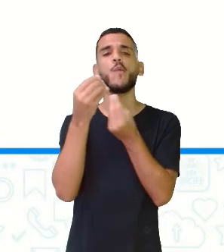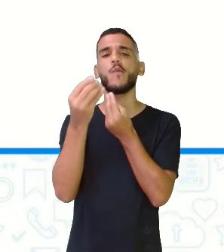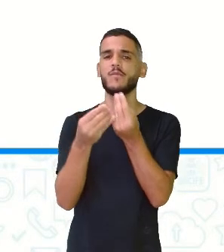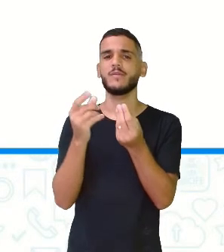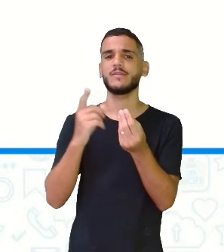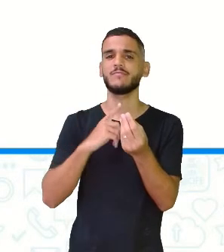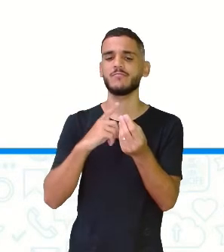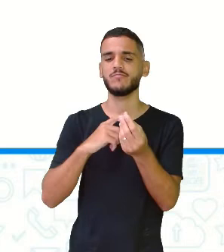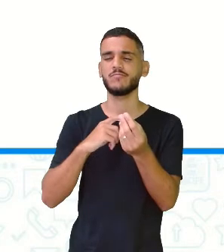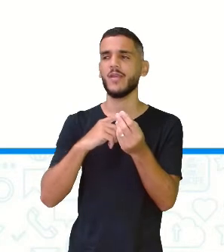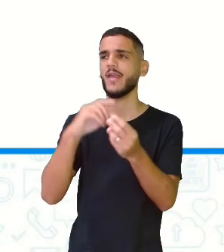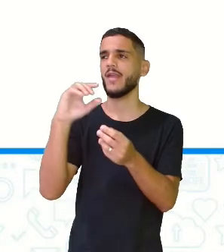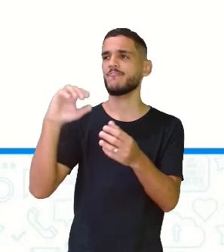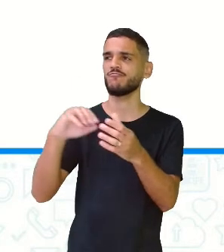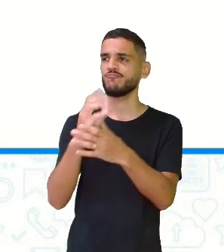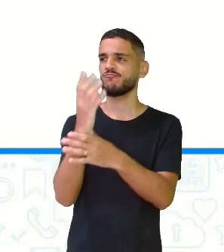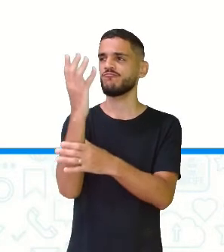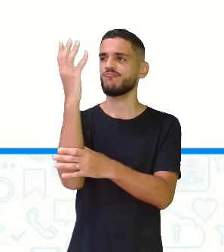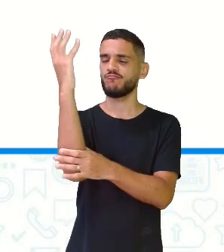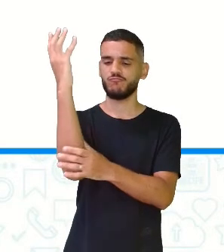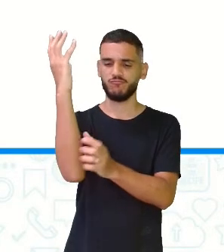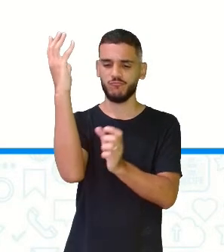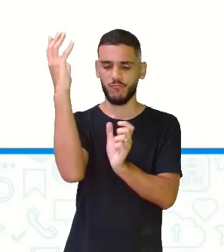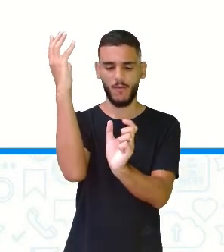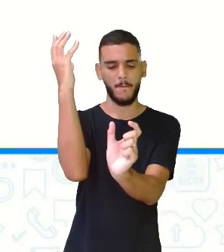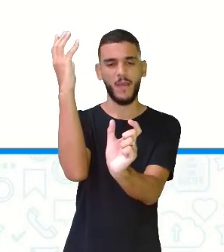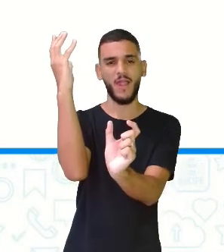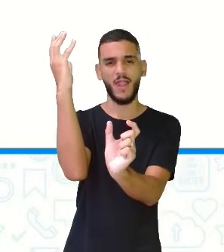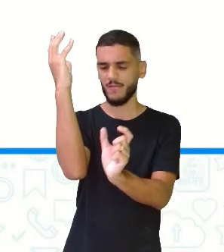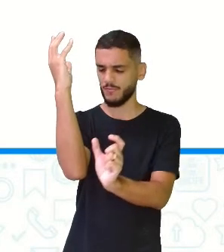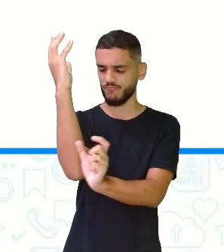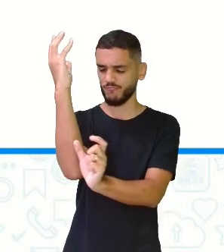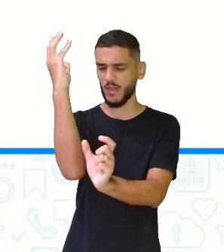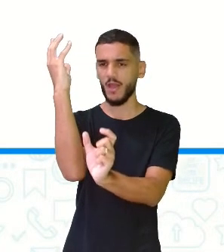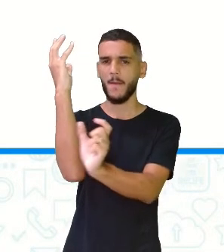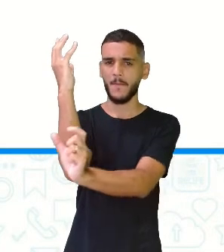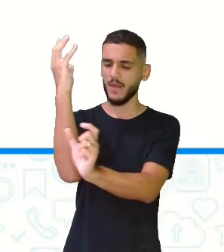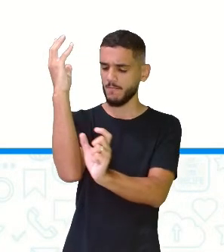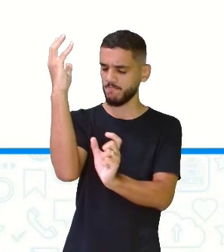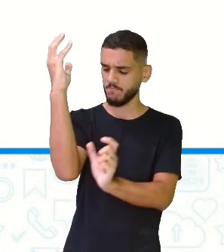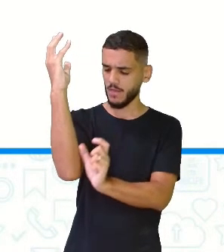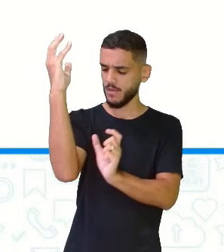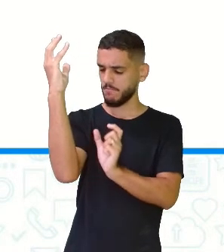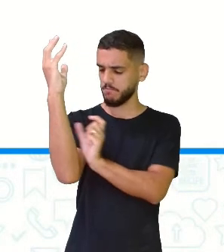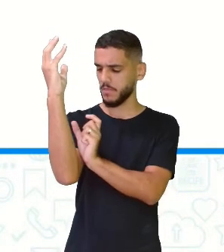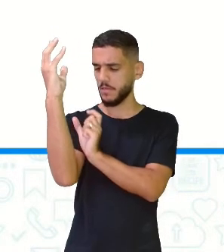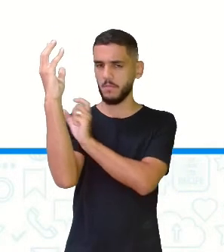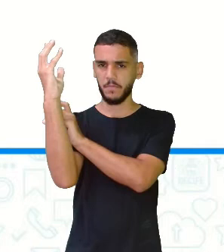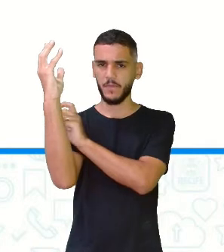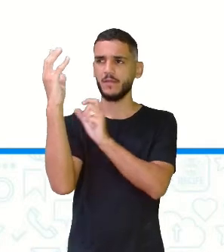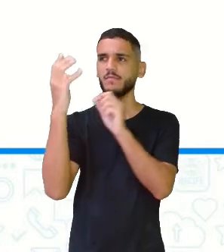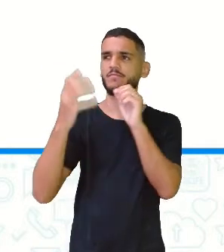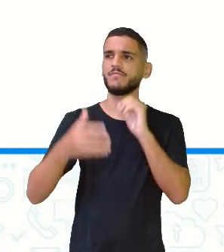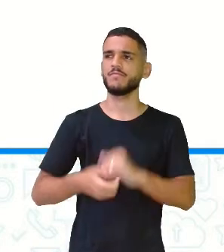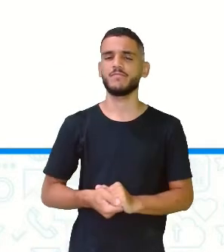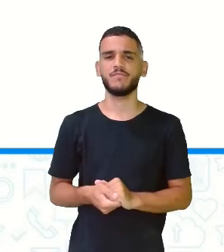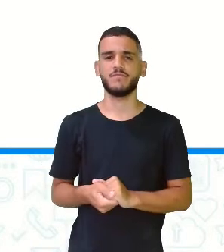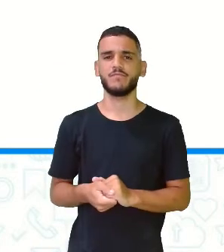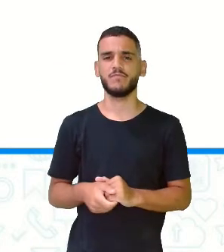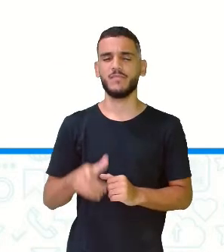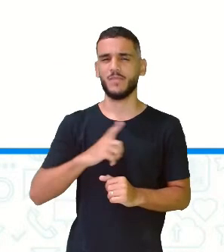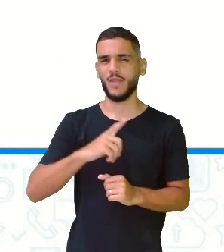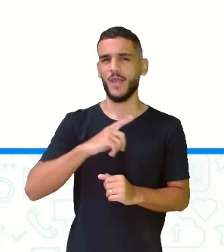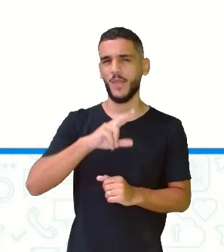também coloquei uma árvore com alguns pedacinhos saindo dela, né? Saindo, entrando. Então tem o ânsia, tem o